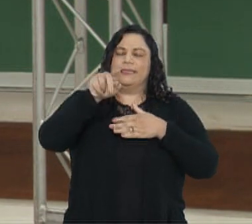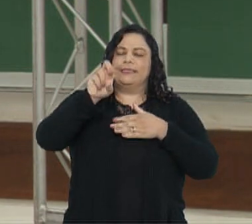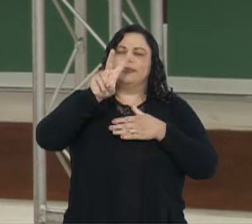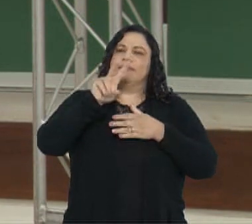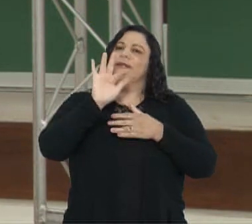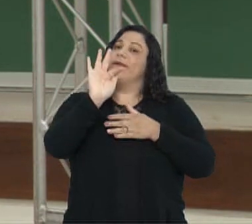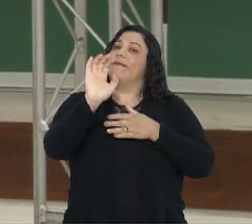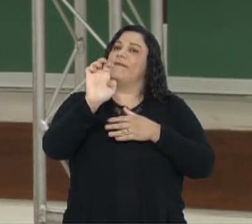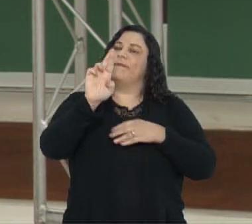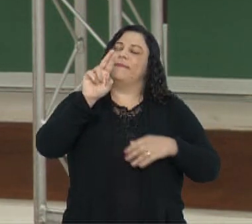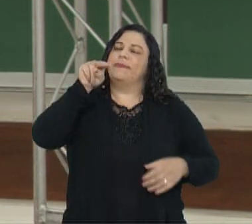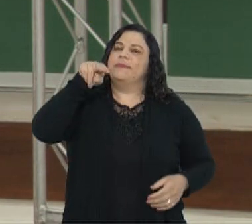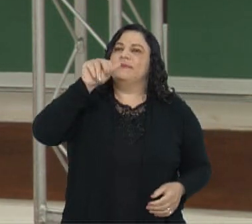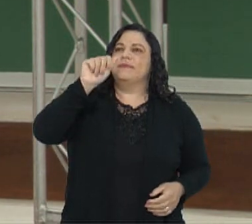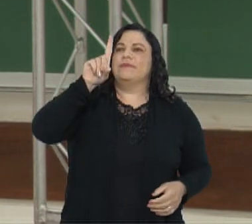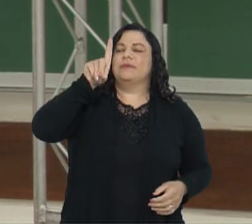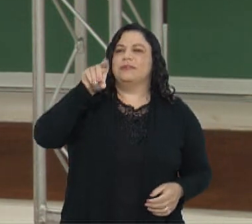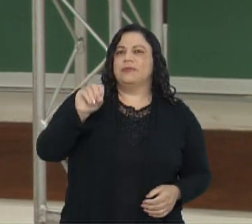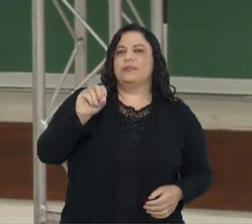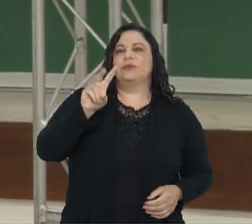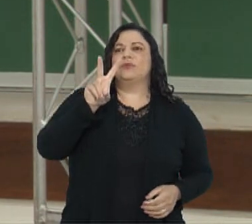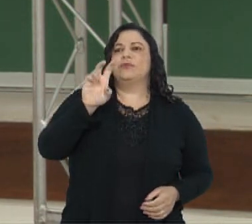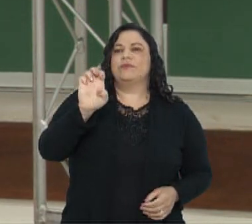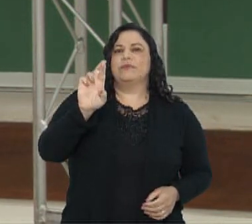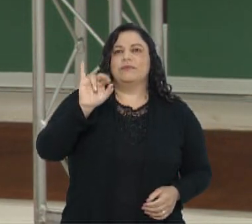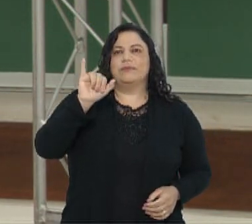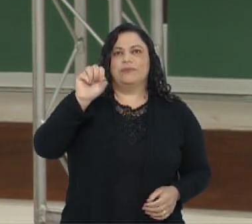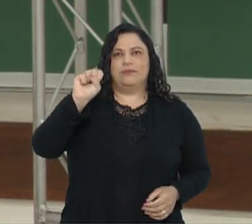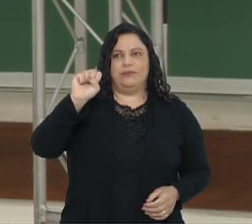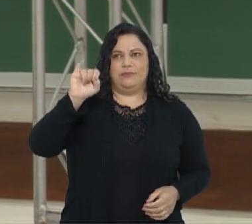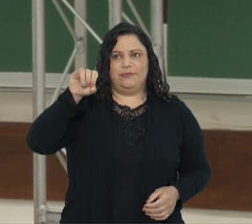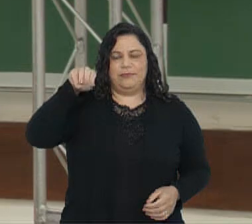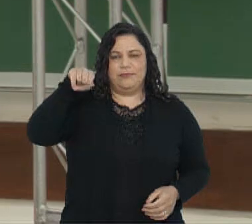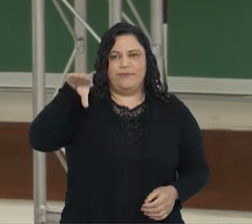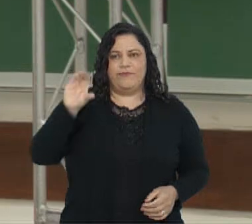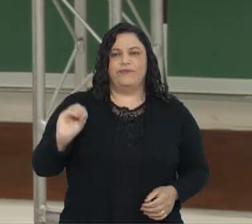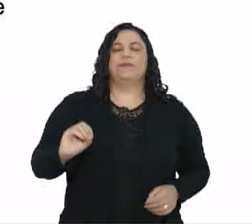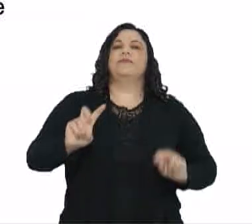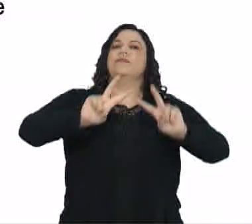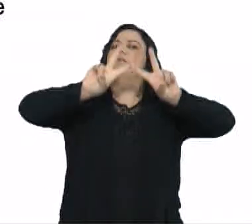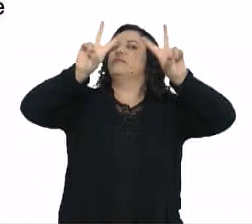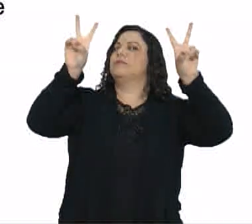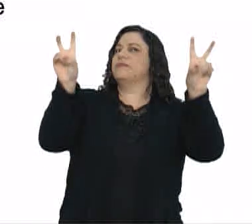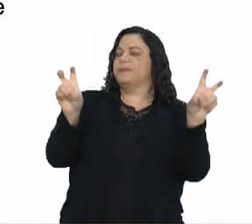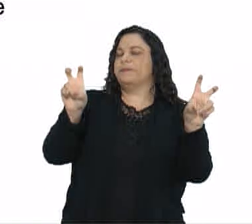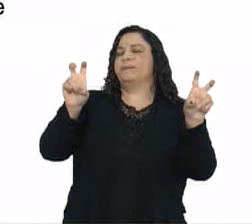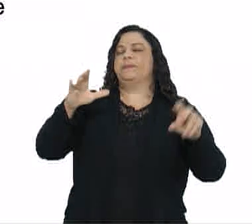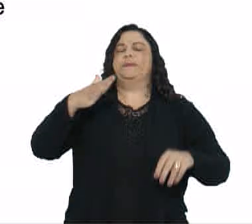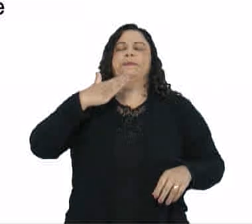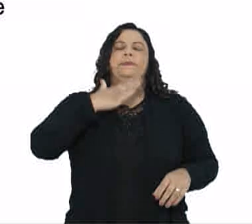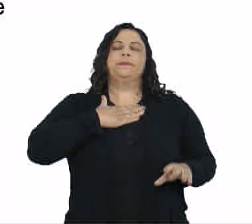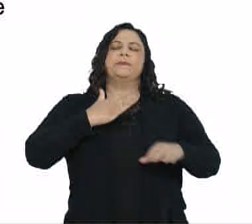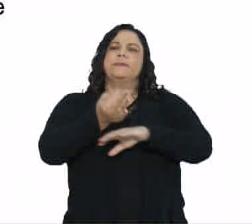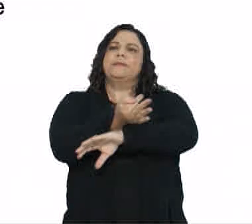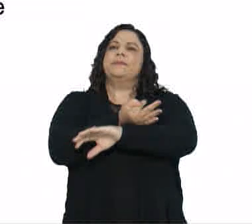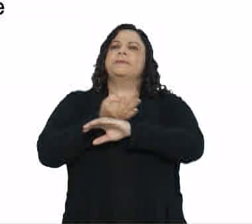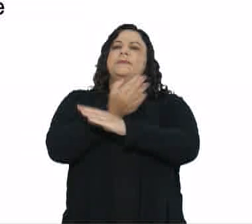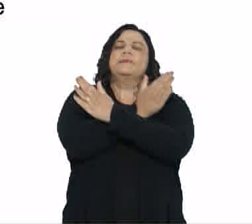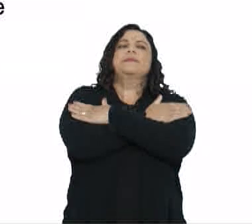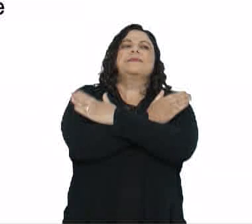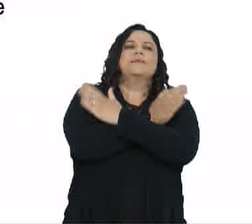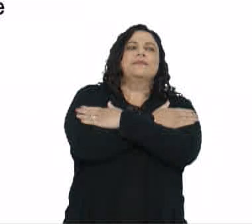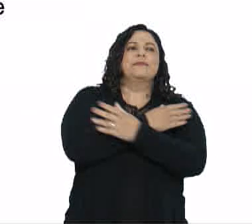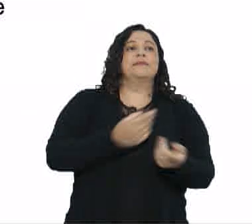nosso escritor está colocando para a gente ali dessas férias lá. Eu, minha mãe, meu